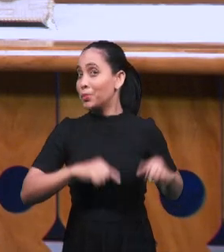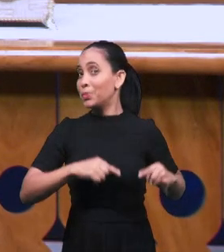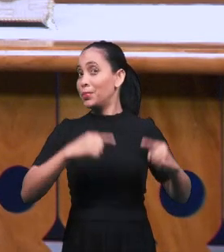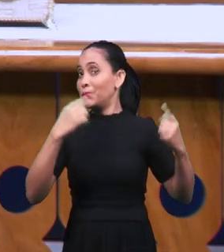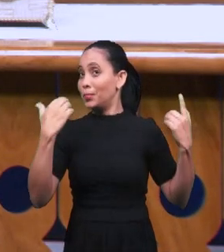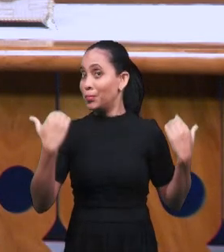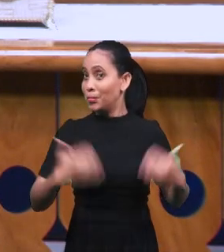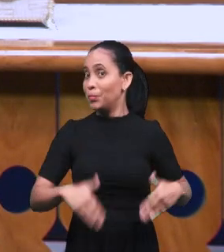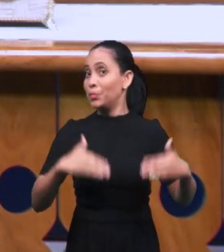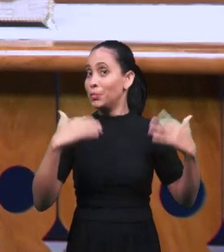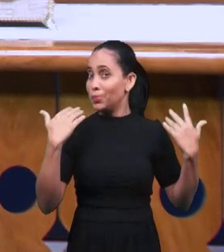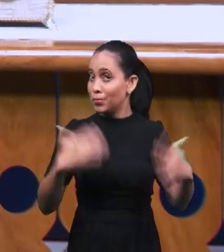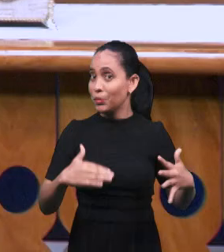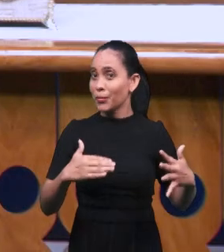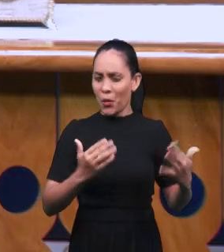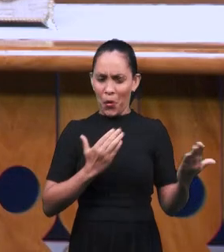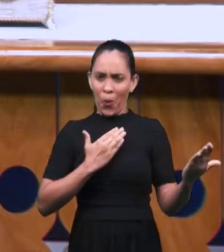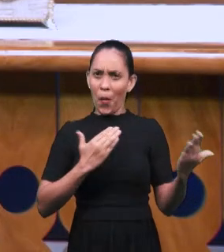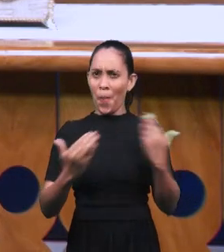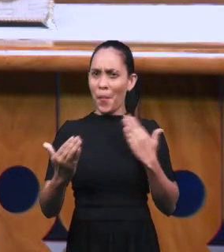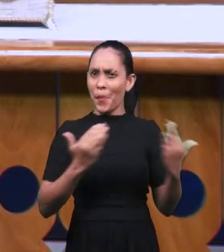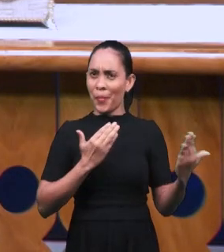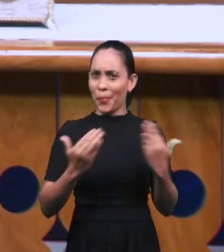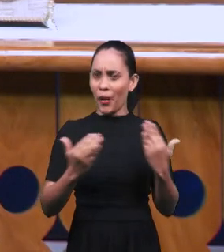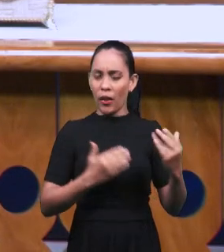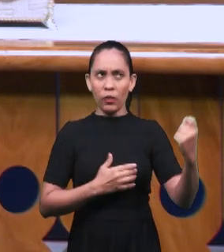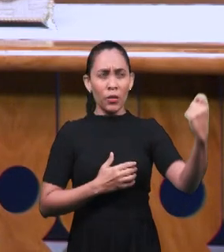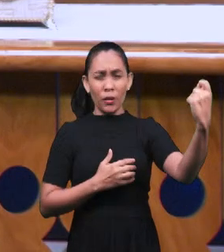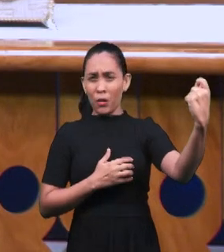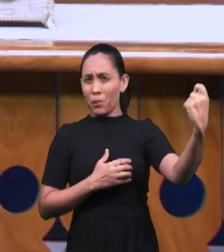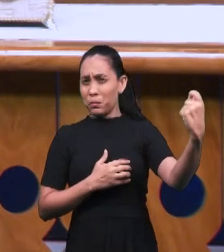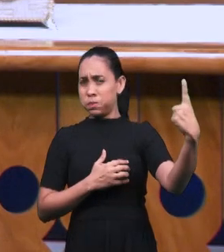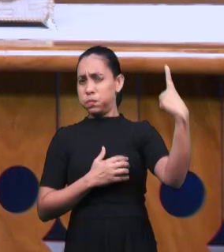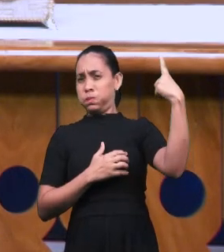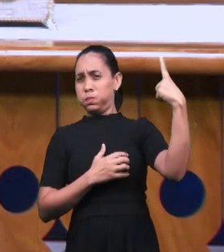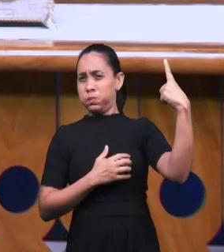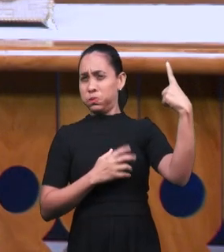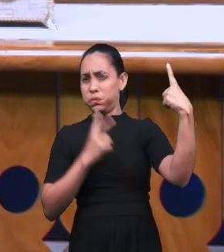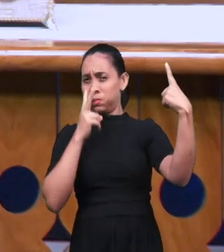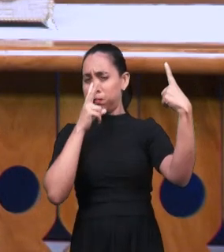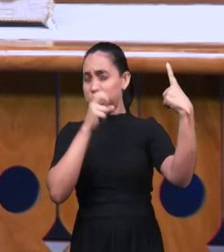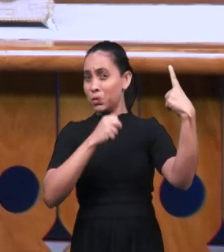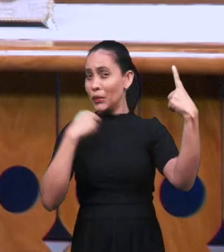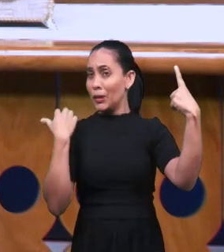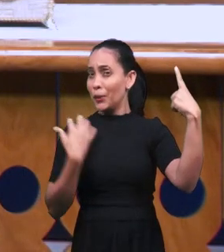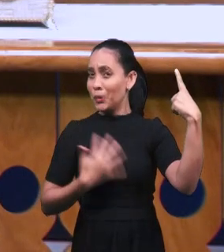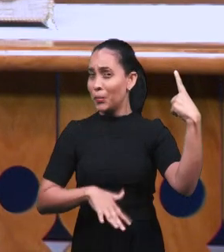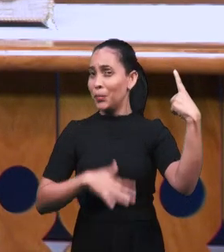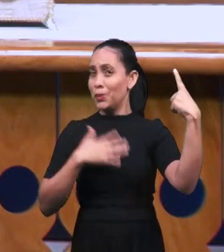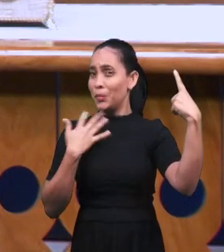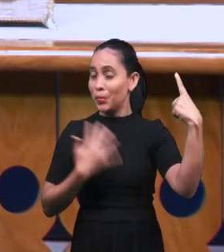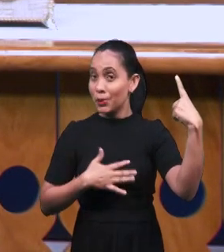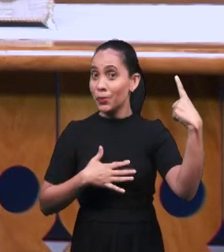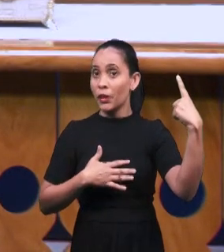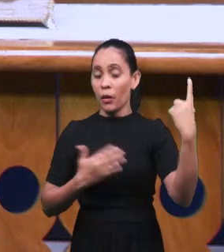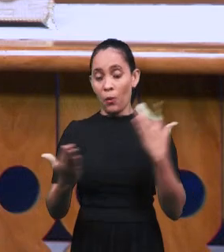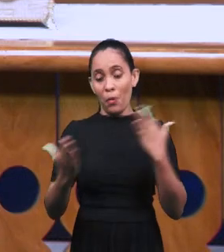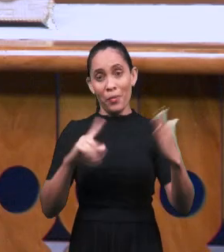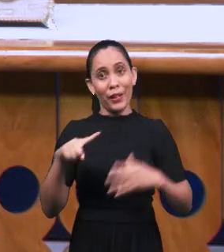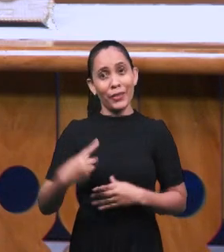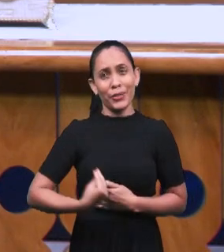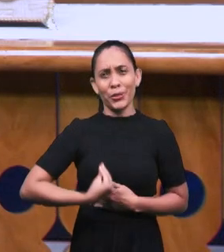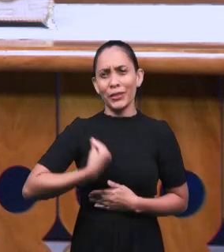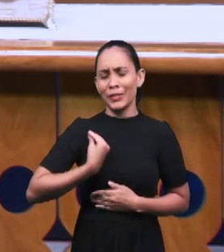sol causticante, destruindo as mentes, tudo que pode. E a igreja fiel, ela está vivendo desse